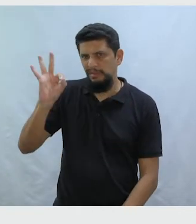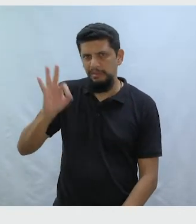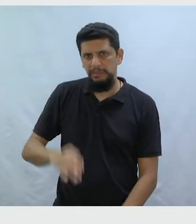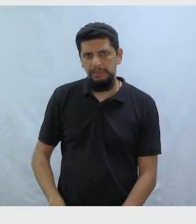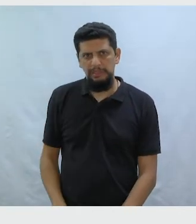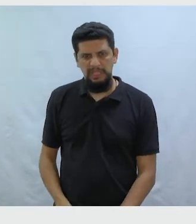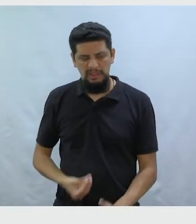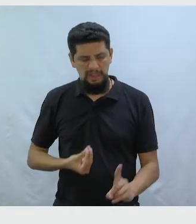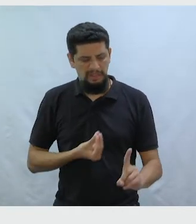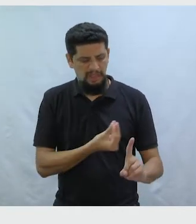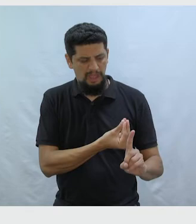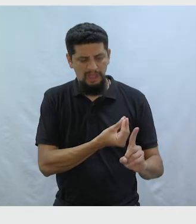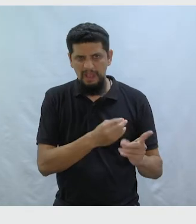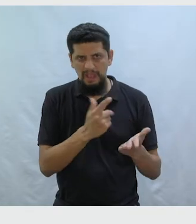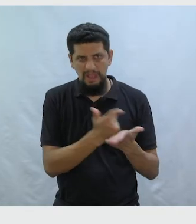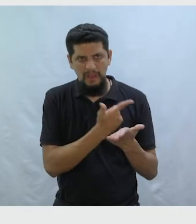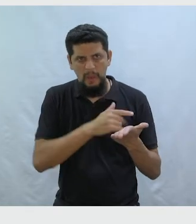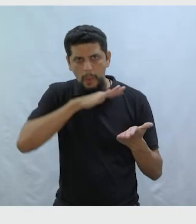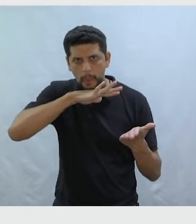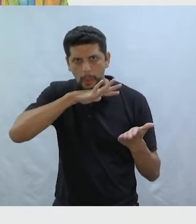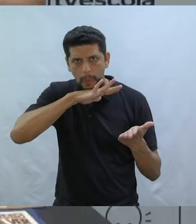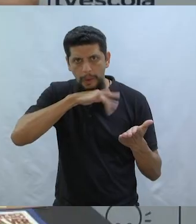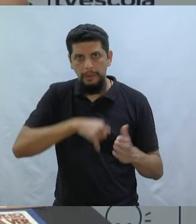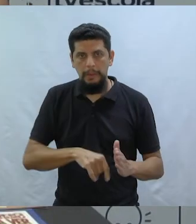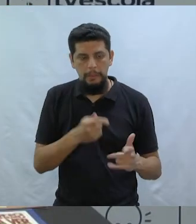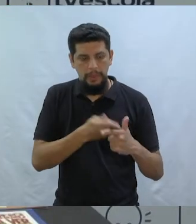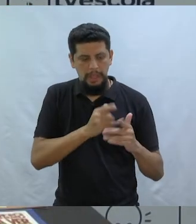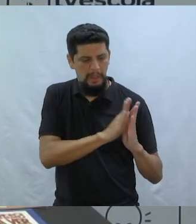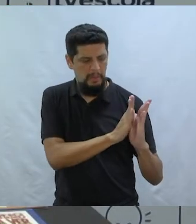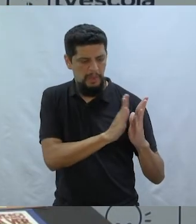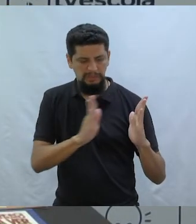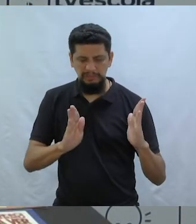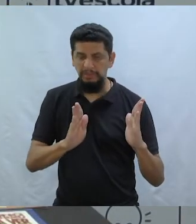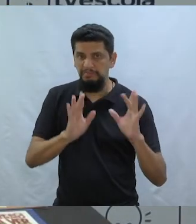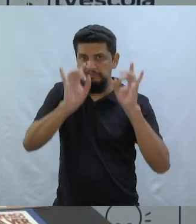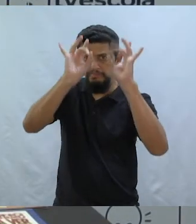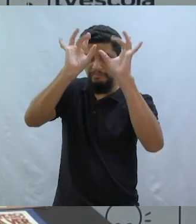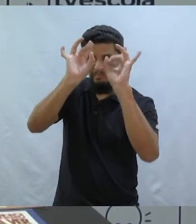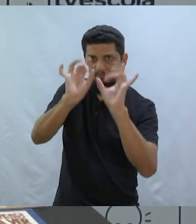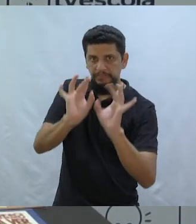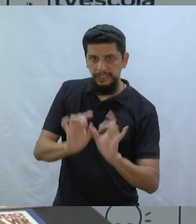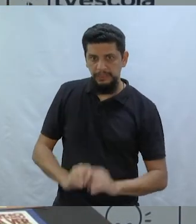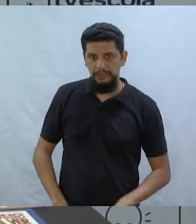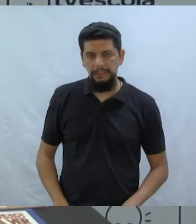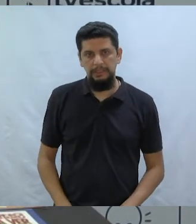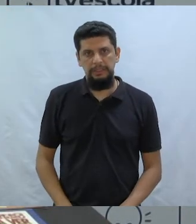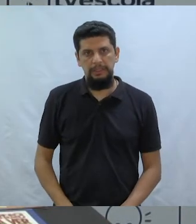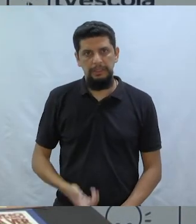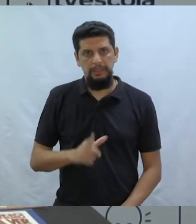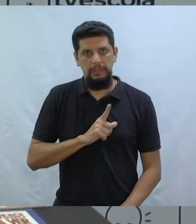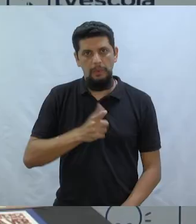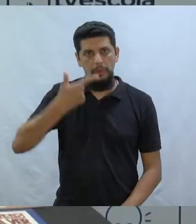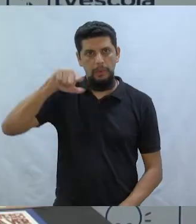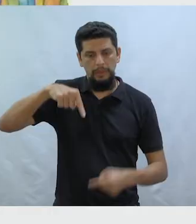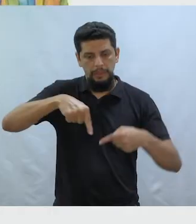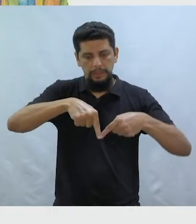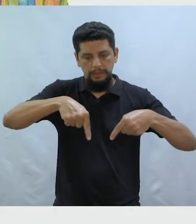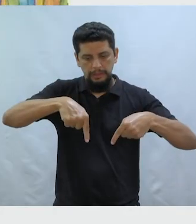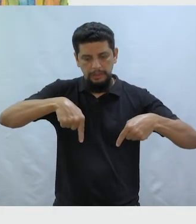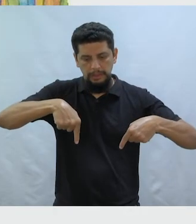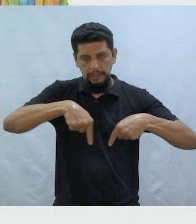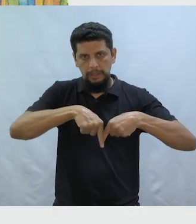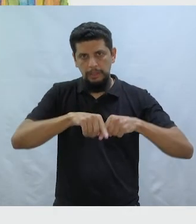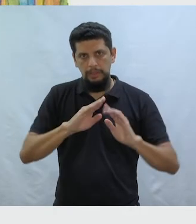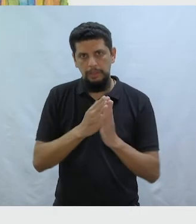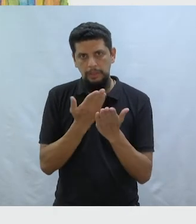livros porcaria para uma biblioteca tão boa e até tiveram que ocupar outra sala da escola para